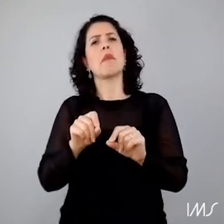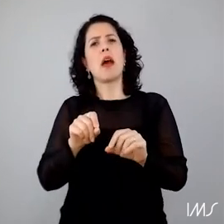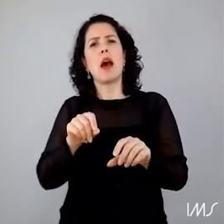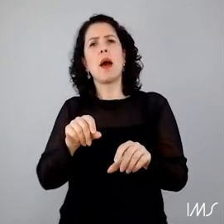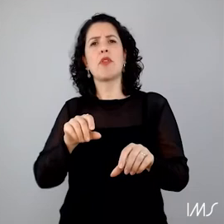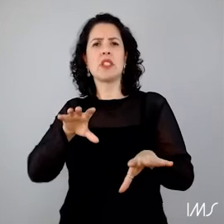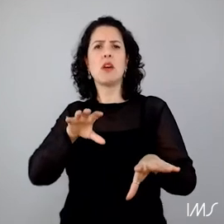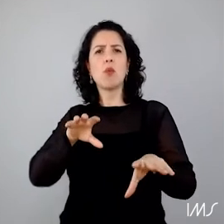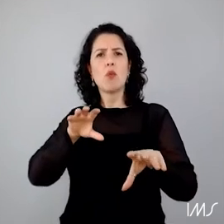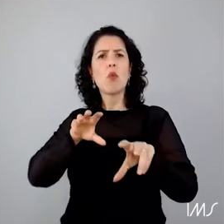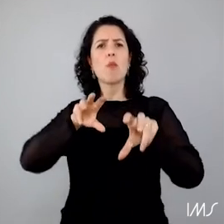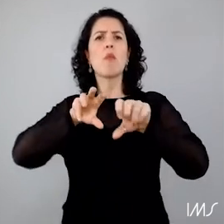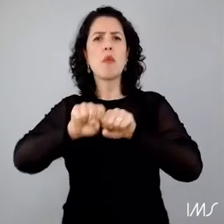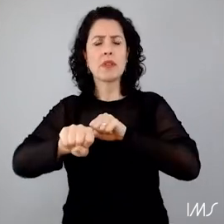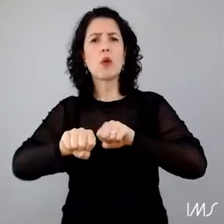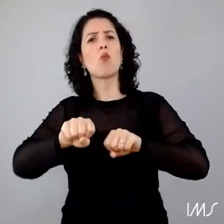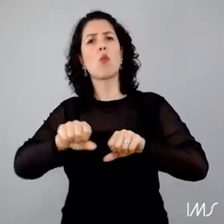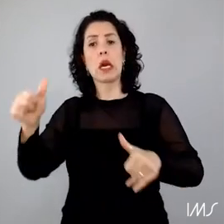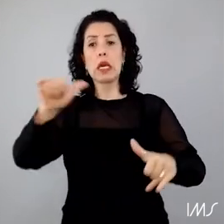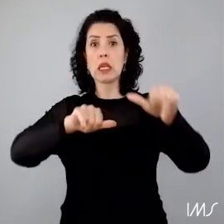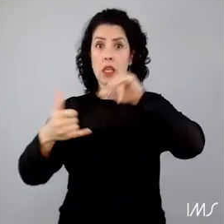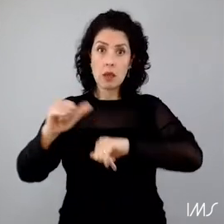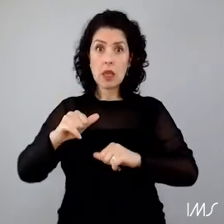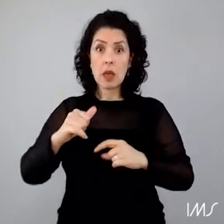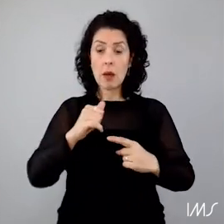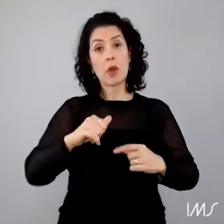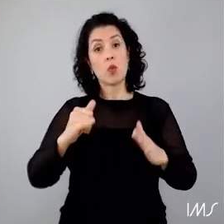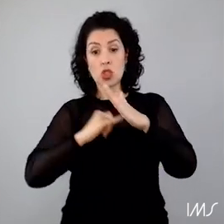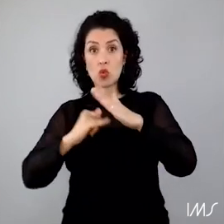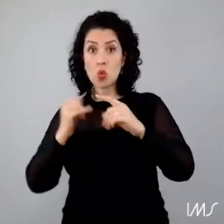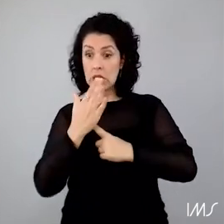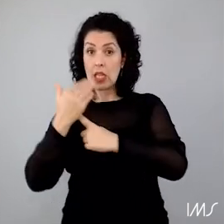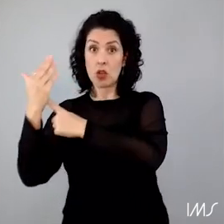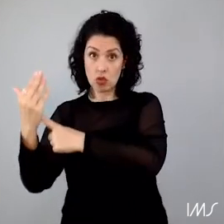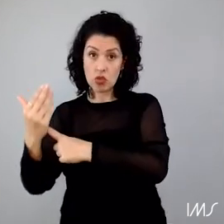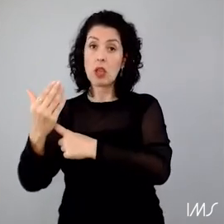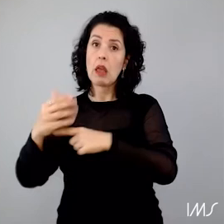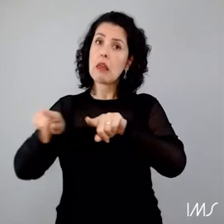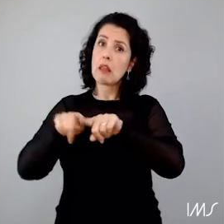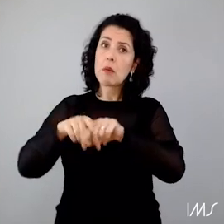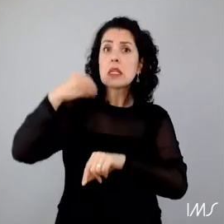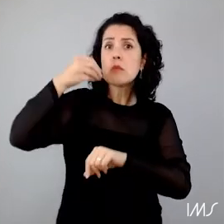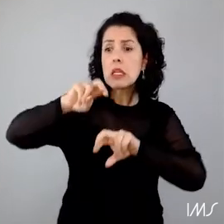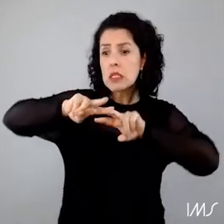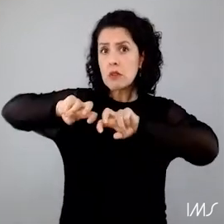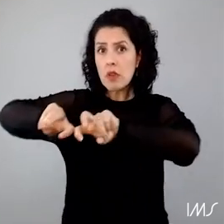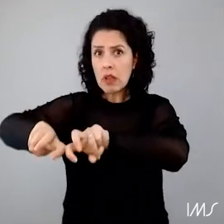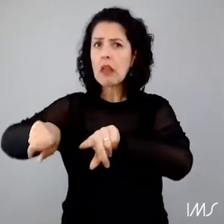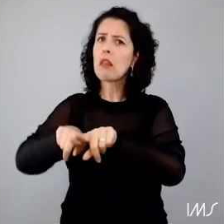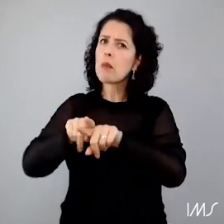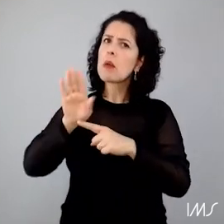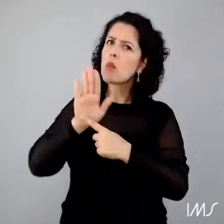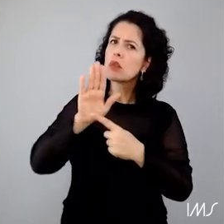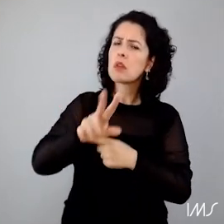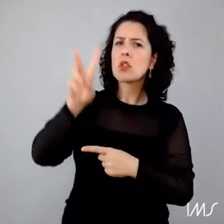Florence, e pela demonstração histórica da autenticidade e fidedignidade dos documentos,